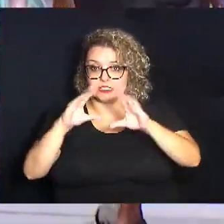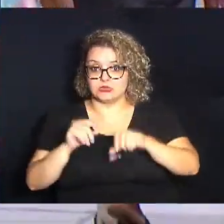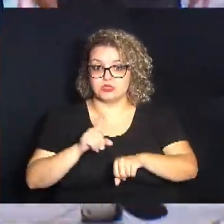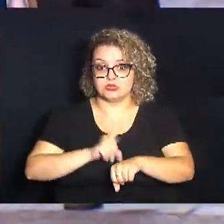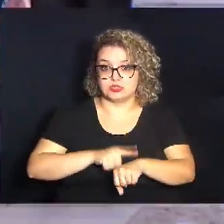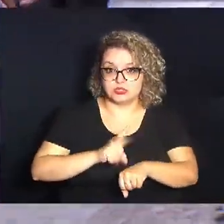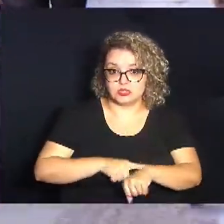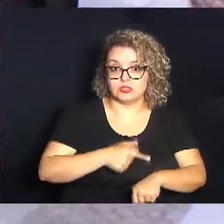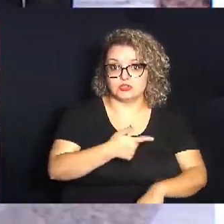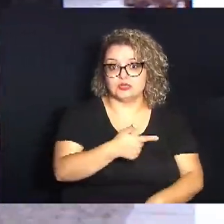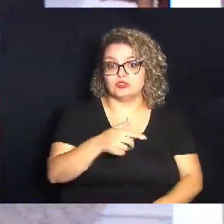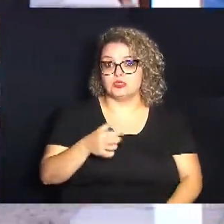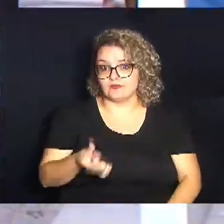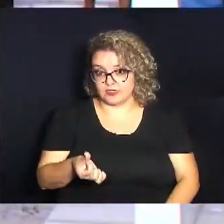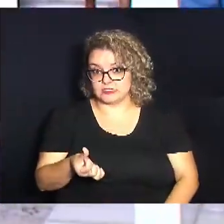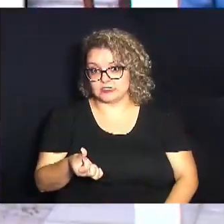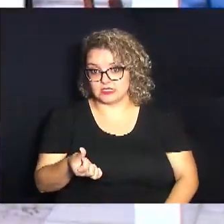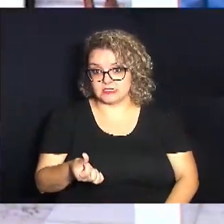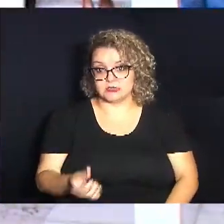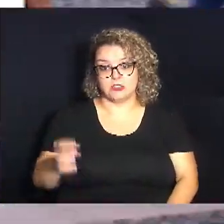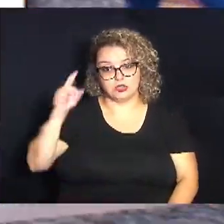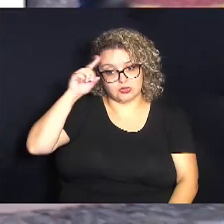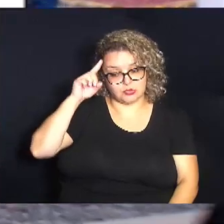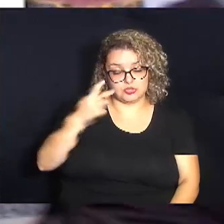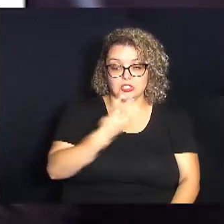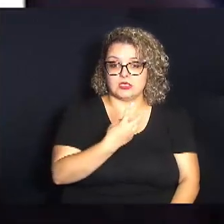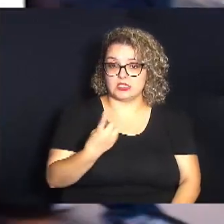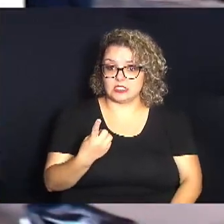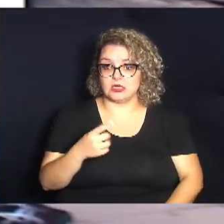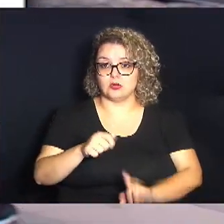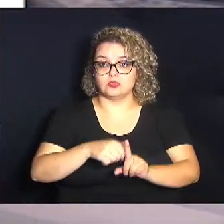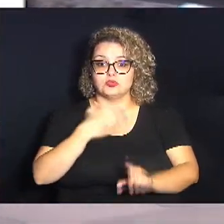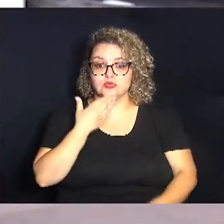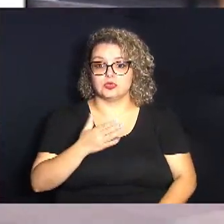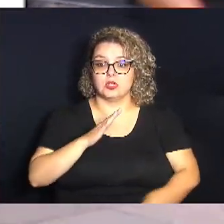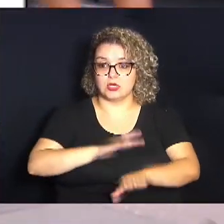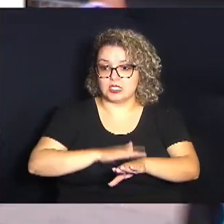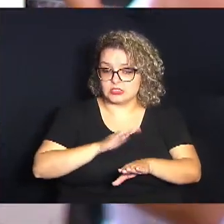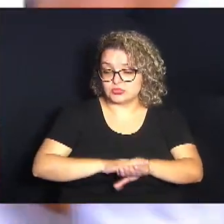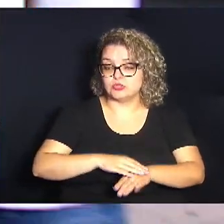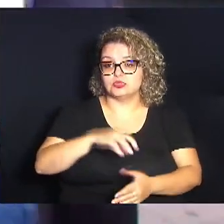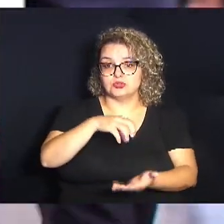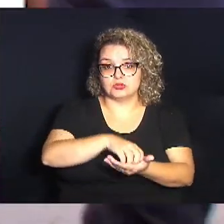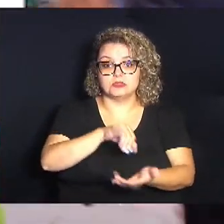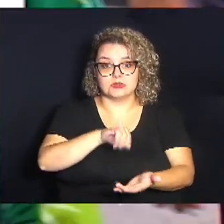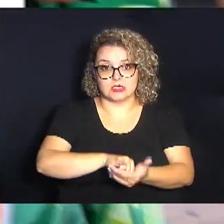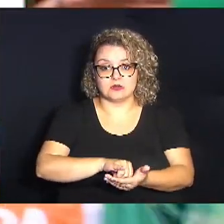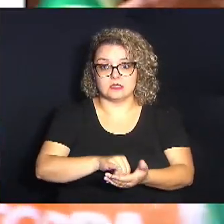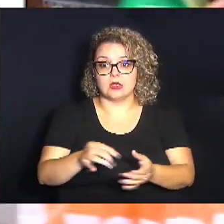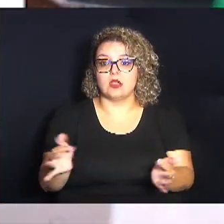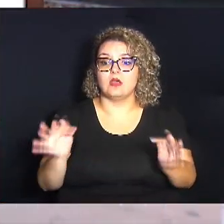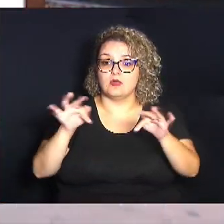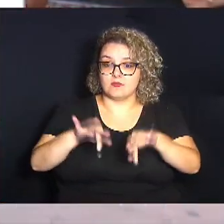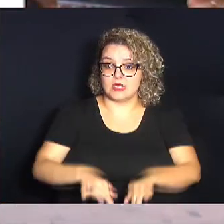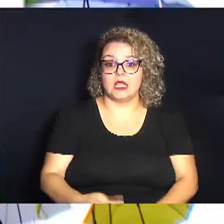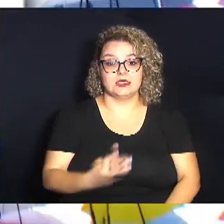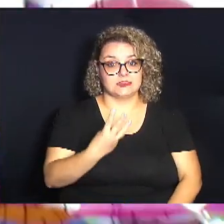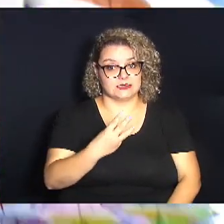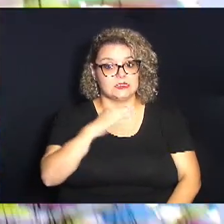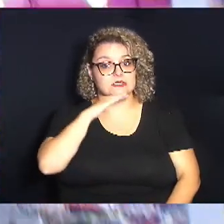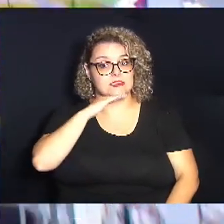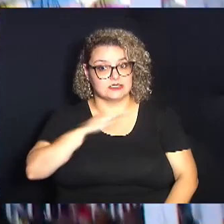do dia 26. No dia 31 de dezembro, as atividades do centro da cidade serão encerradas às 3 da